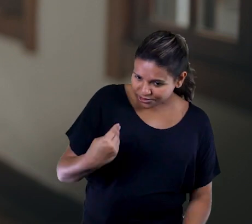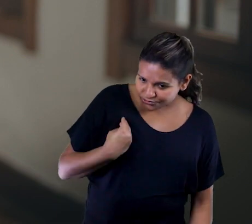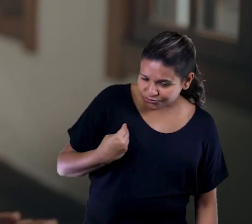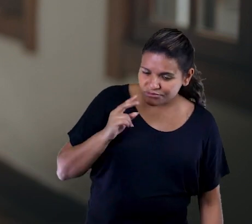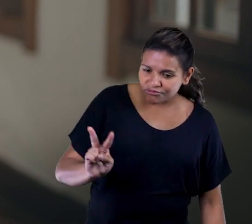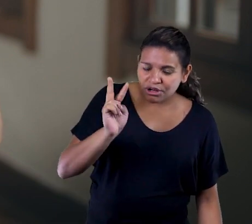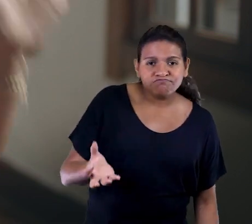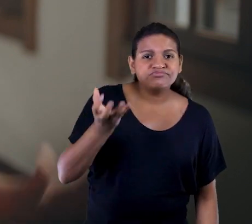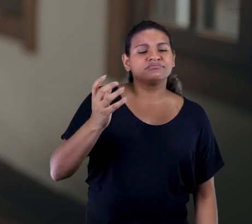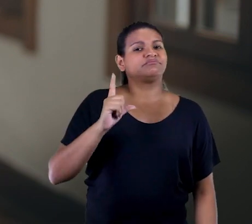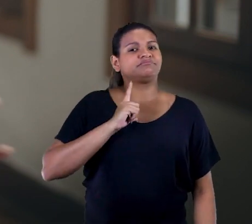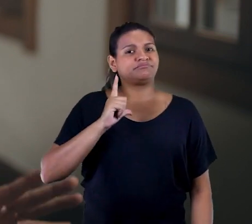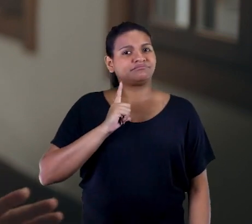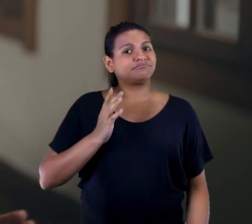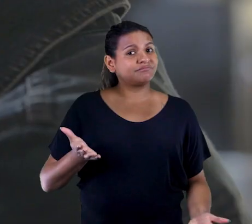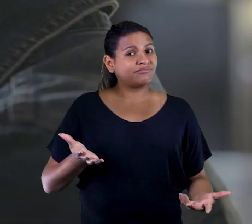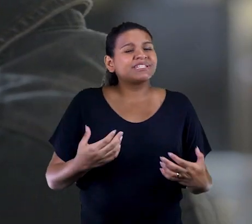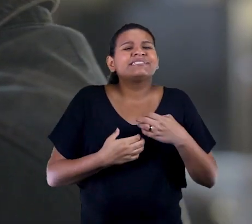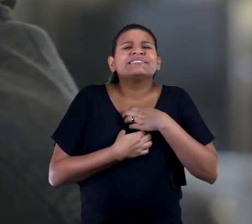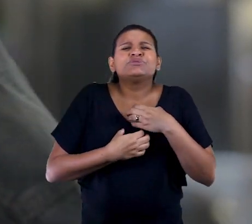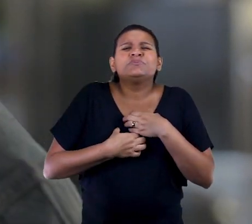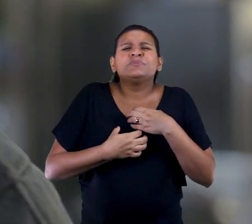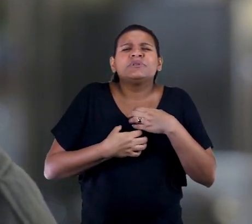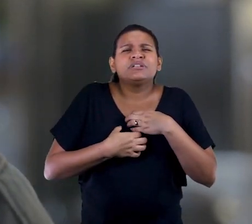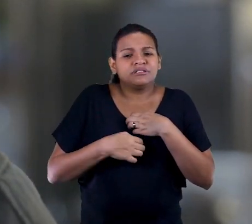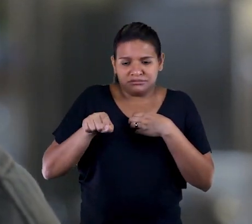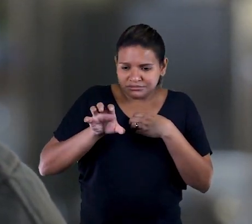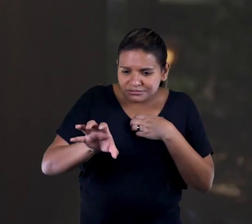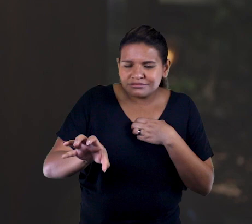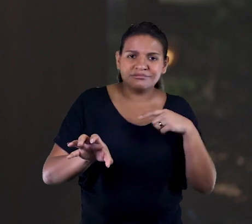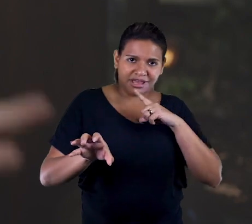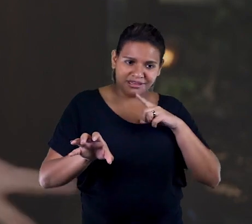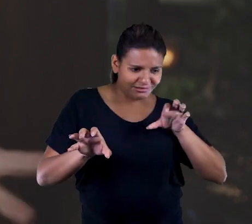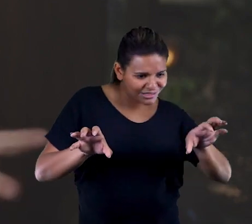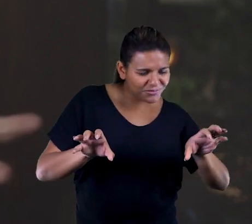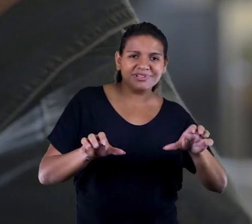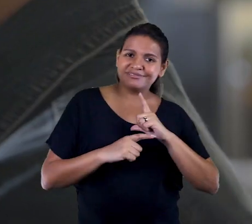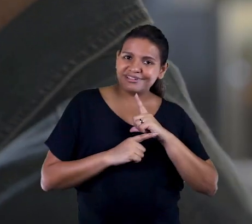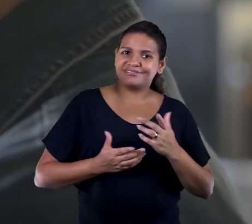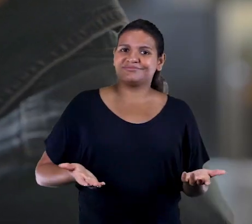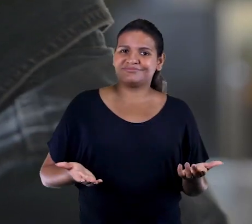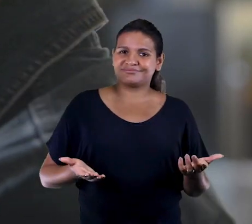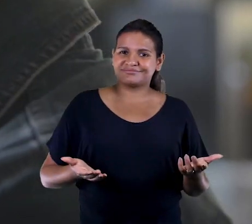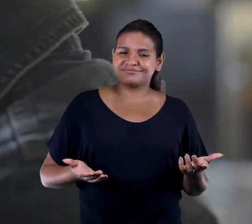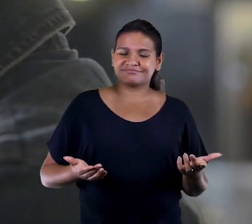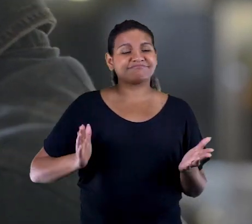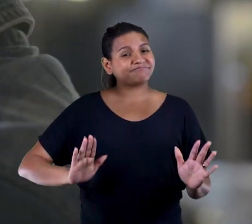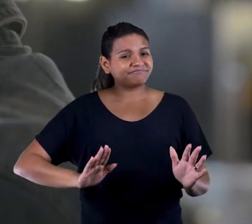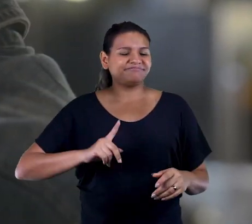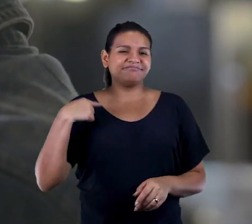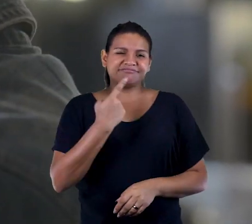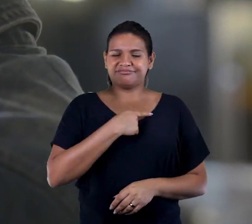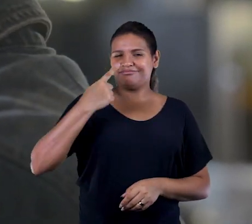tem a ver com a nossa existência no mundo. Que têm sentimentos. Todos eles. E, infelizmente, a